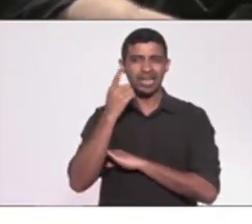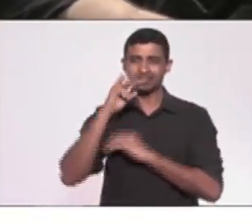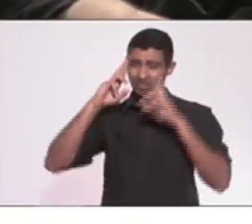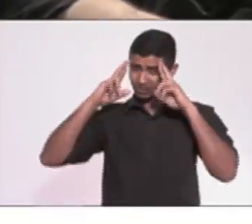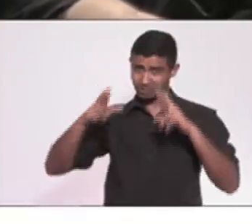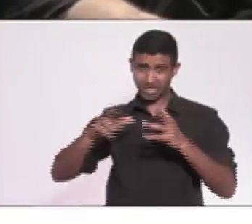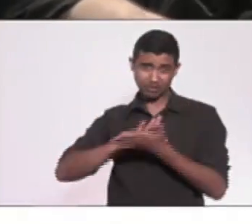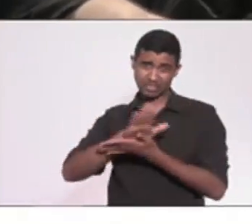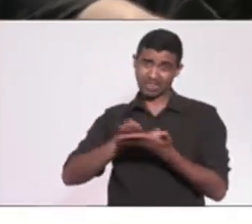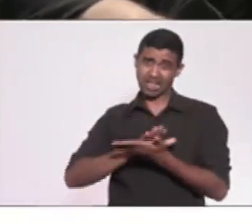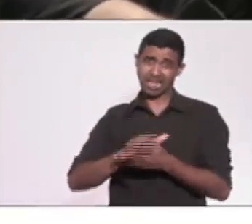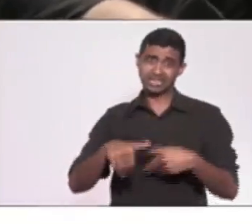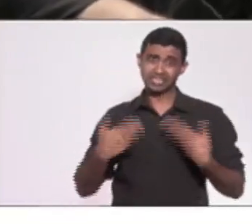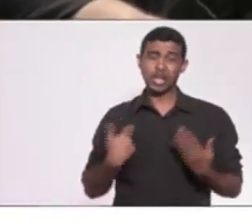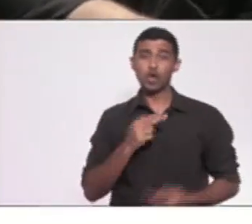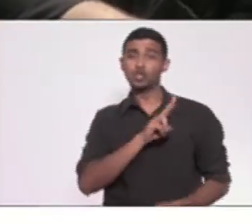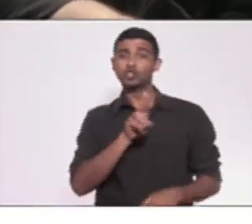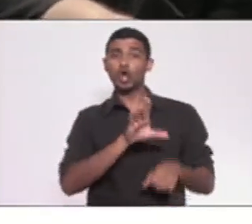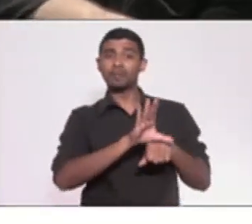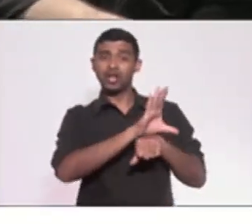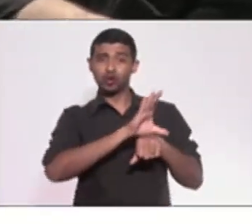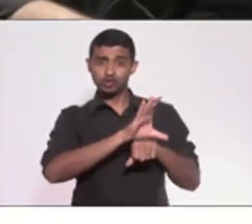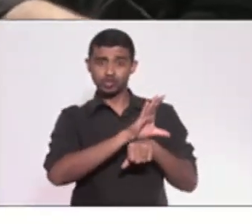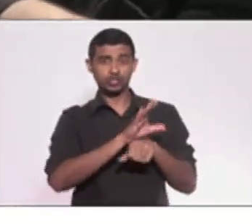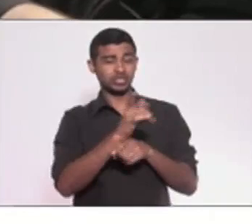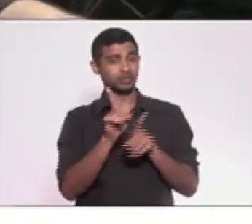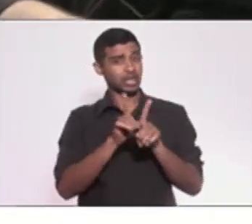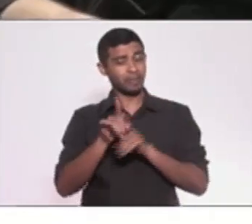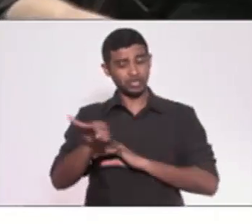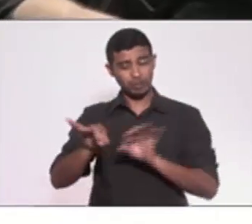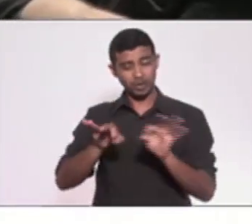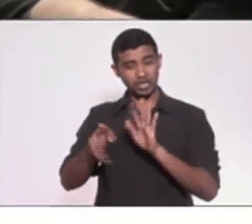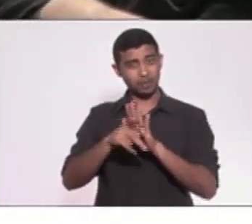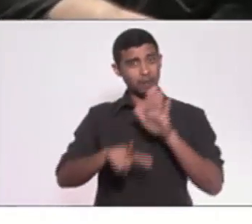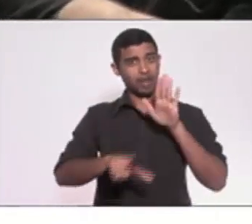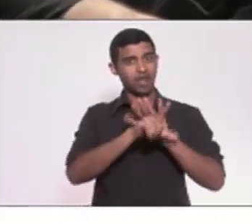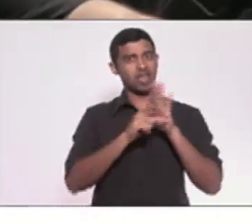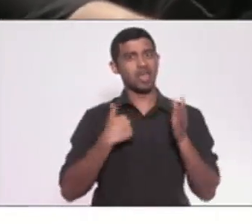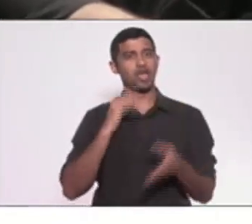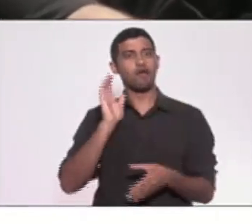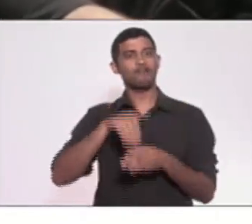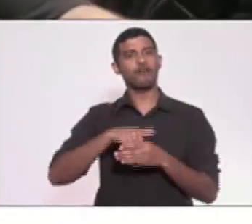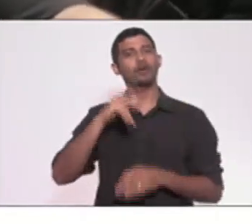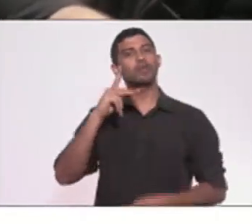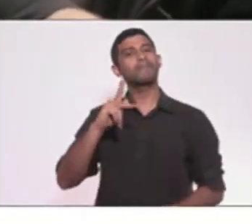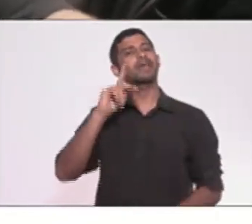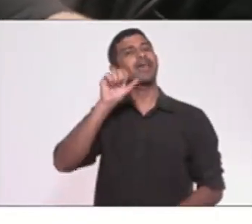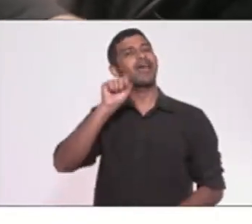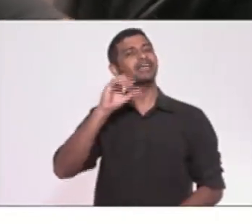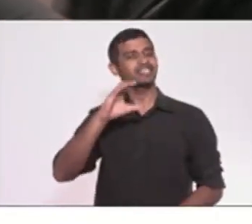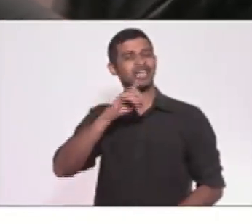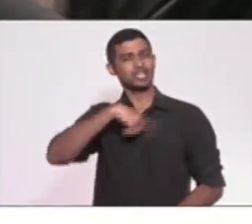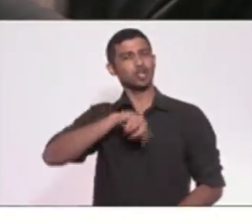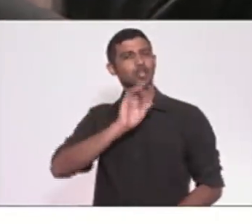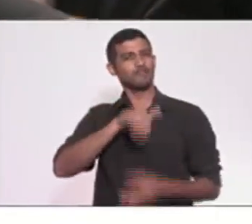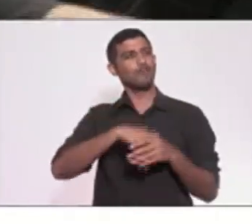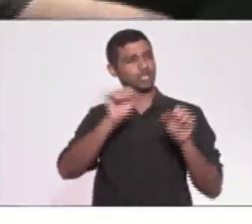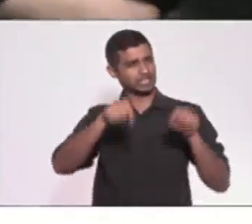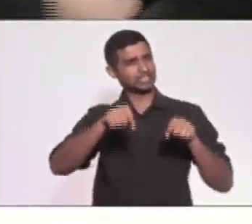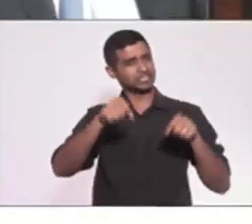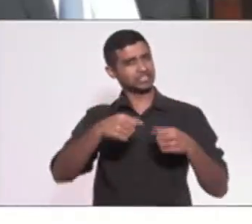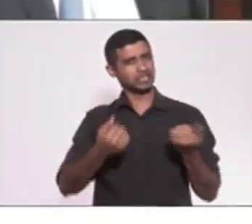desrespeitado. Então, em nome da constitucionalidade, do devido processo legal, o voto do PSC é sim, favorável ao projeto de